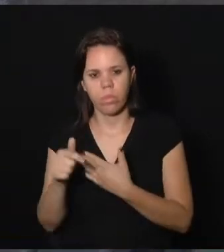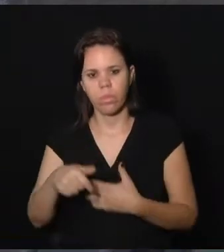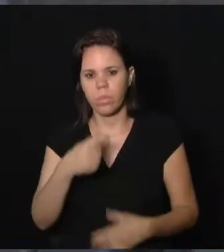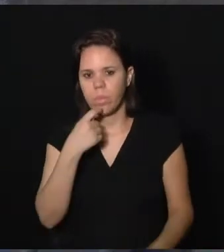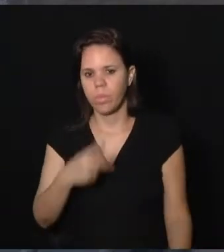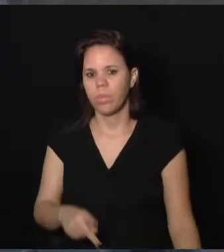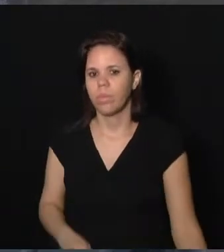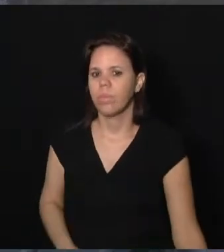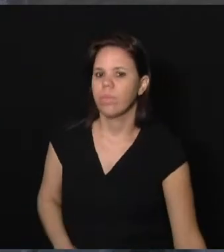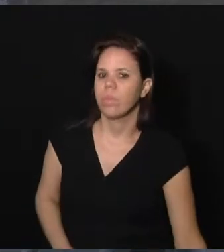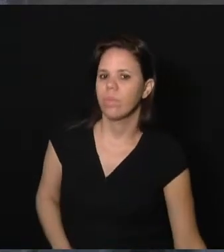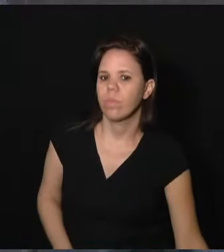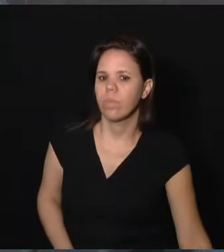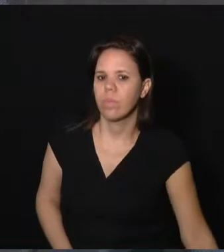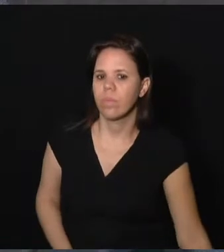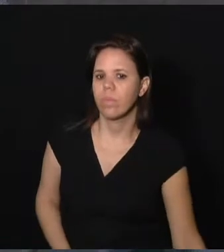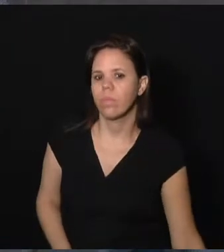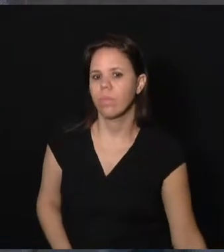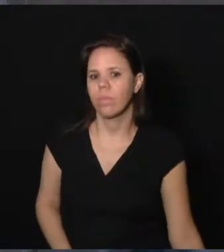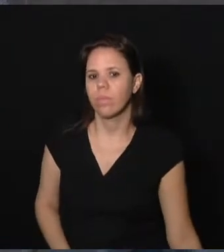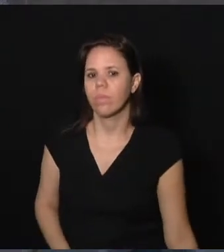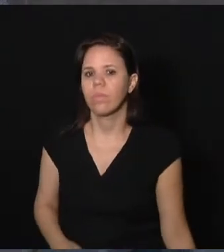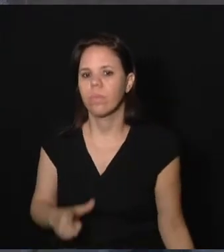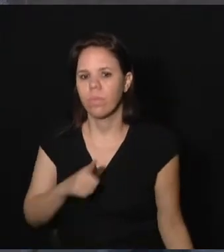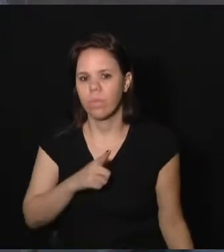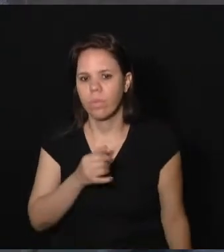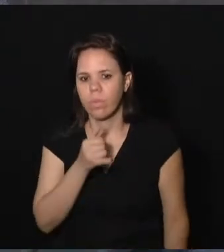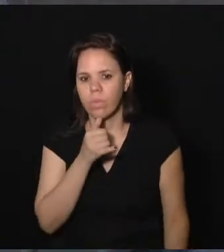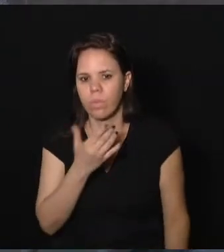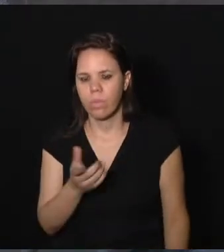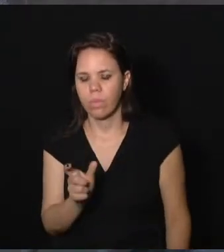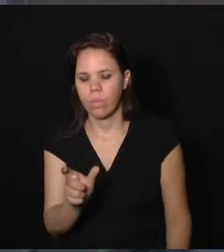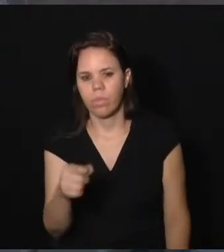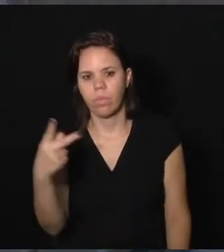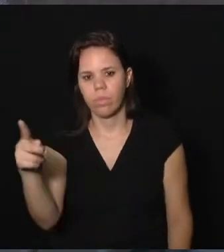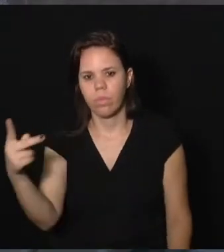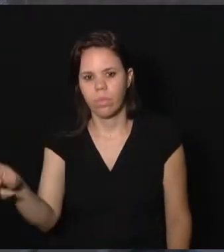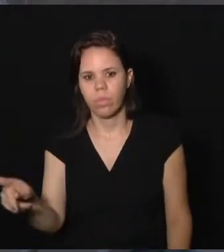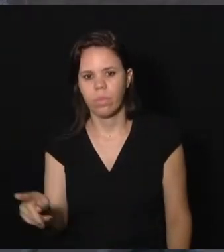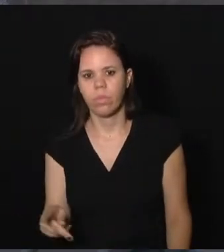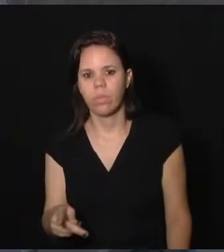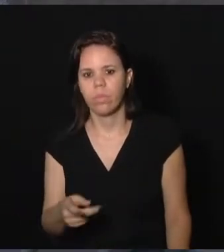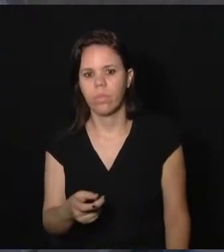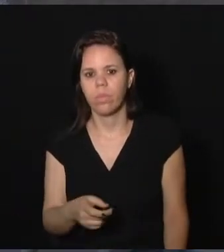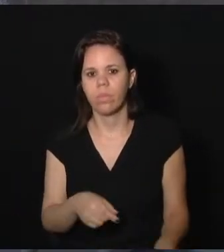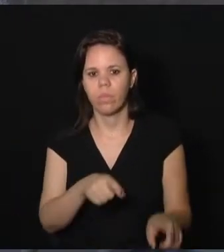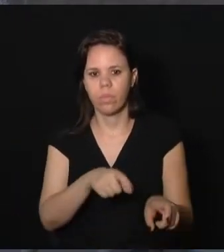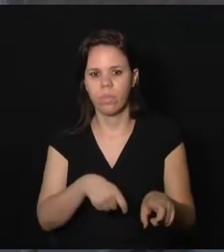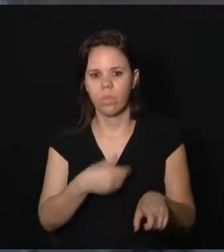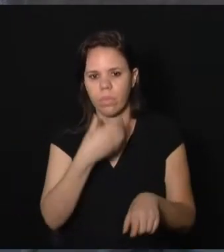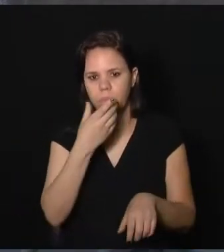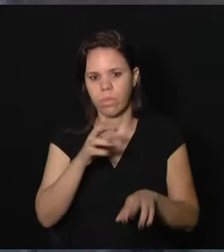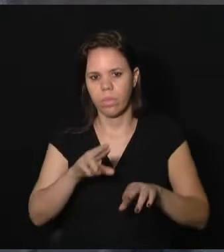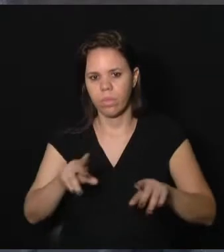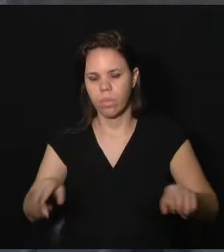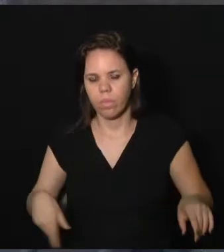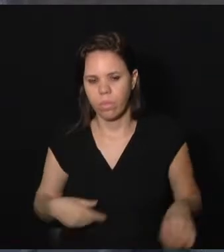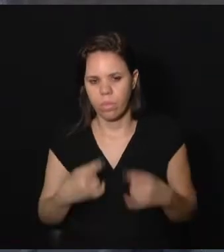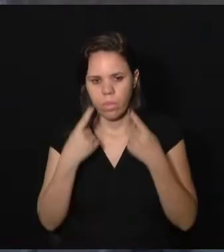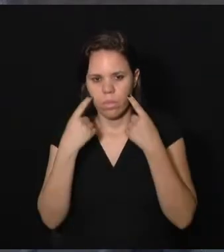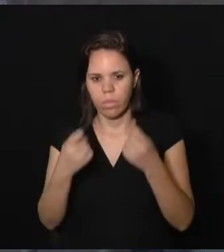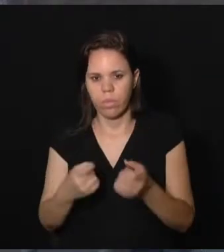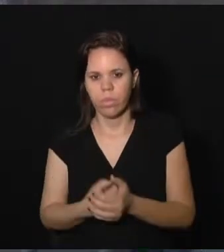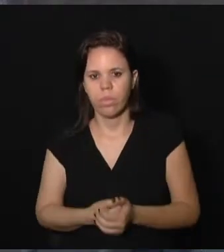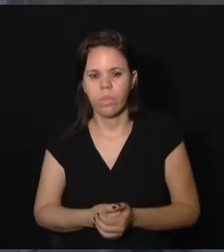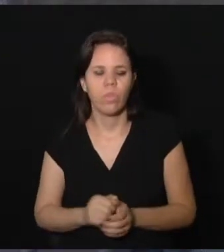Campinas, por exemplo, eu vou deixar um cartão com ele, porque a área de frutas é uma outra área interessante e tudo isso,